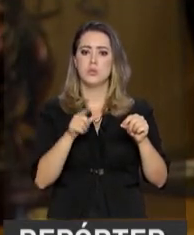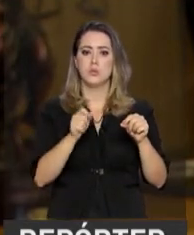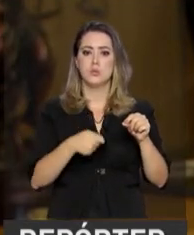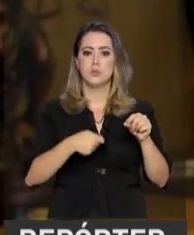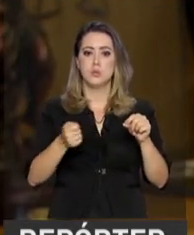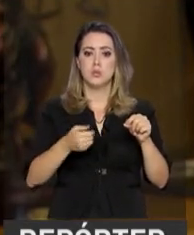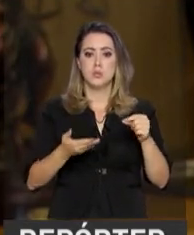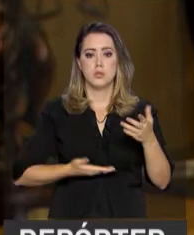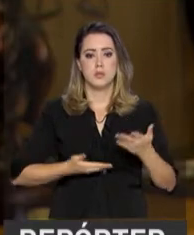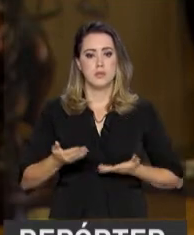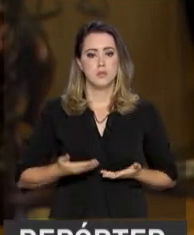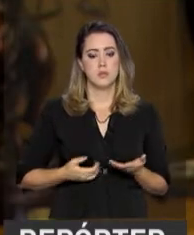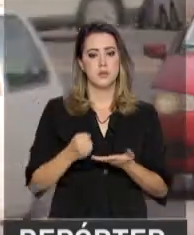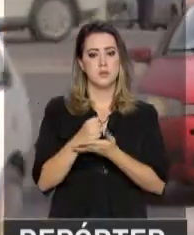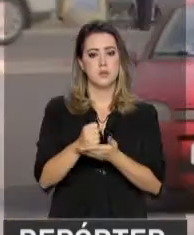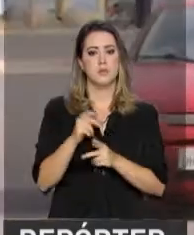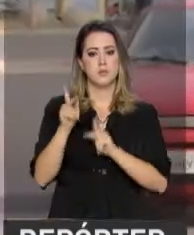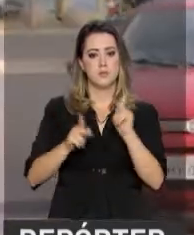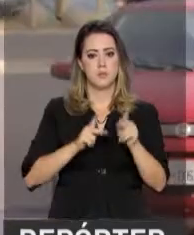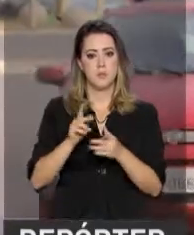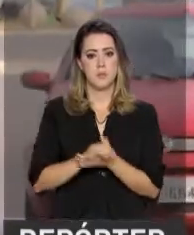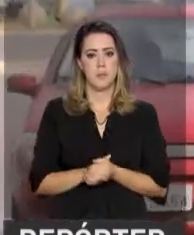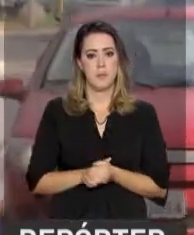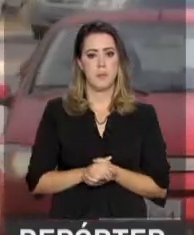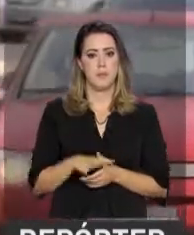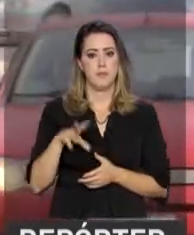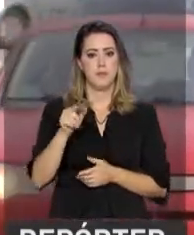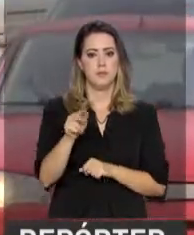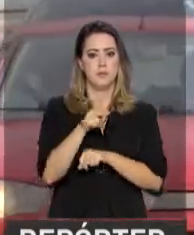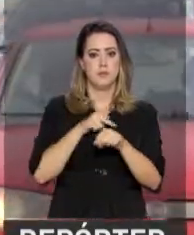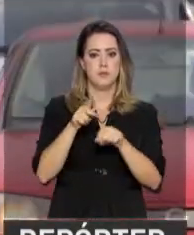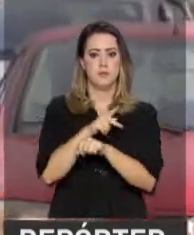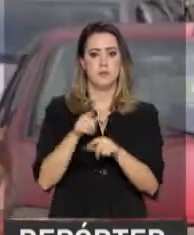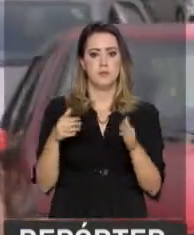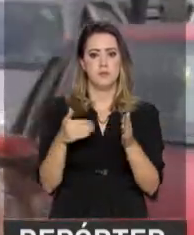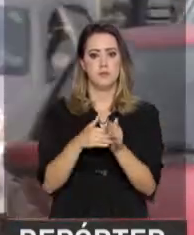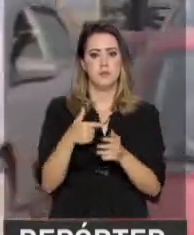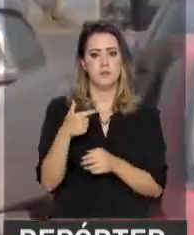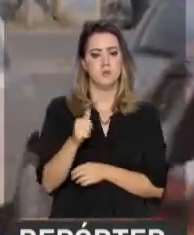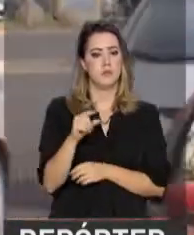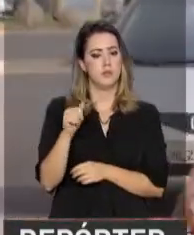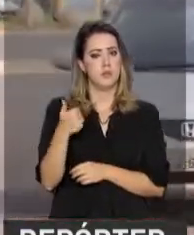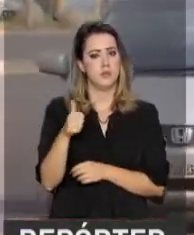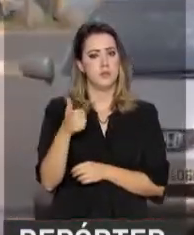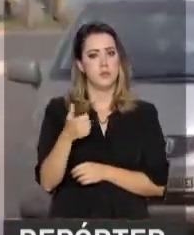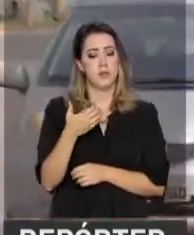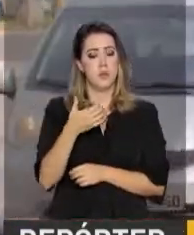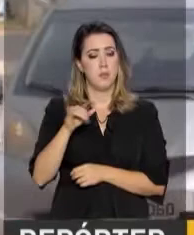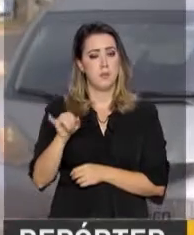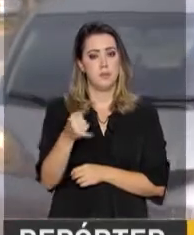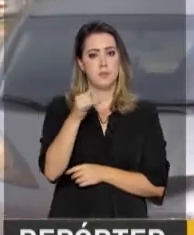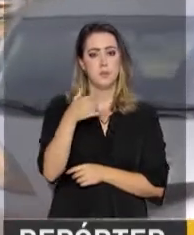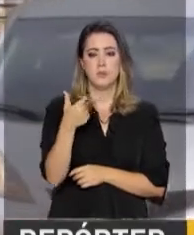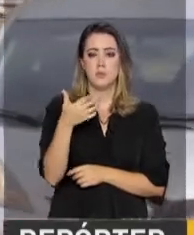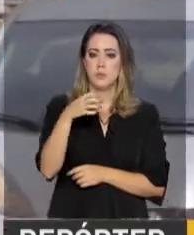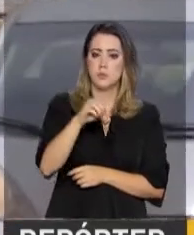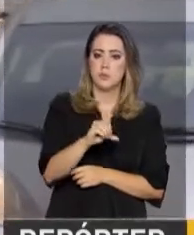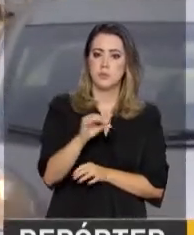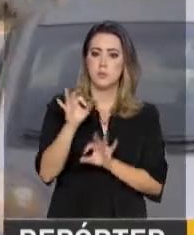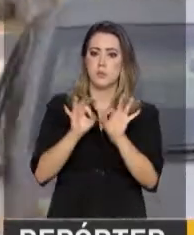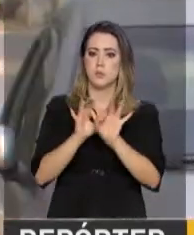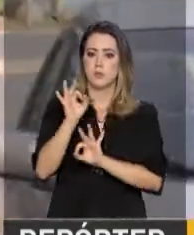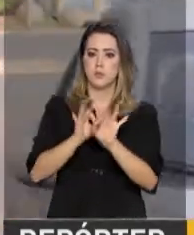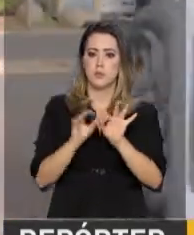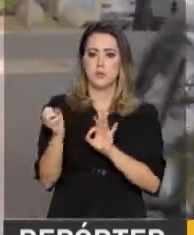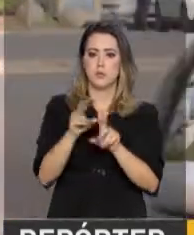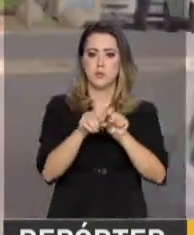ampliar a gama de serviços oferecidos para a população. Os DETRANs de todo o país têm até 1º de janeiro de 2019 para se adequarem ao